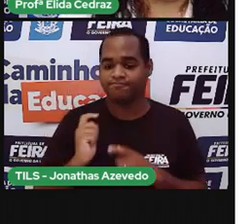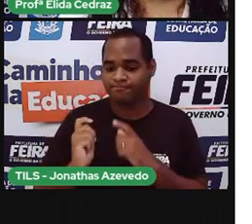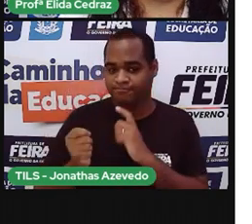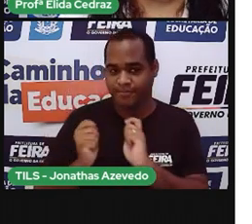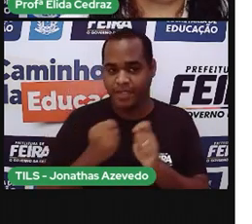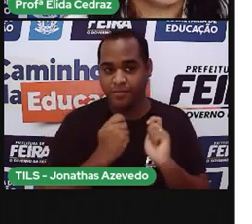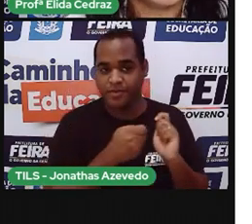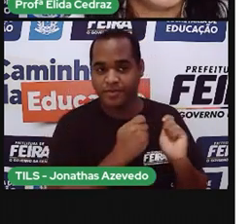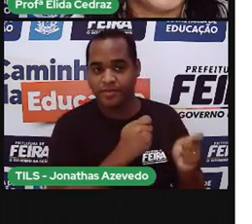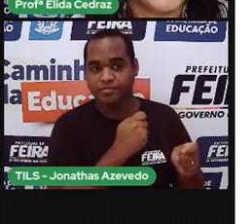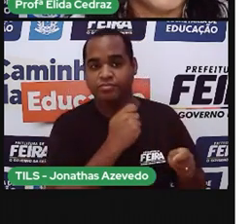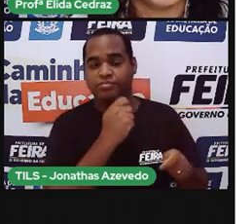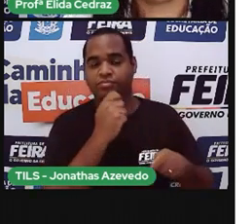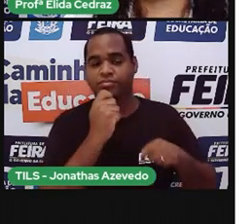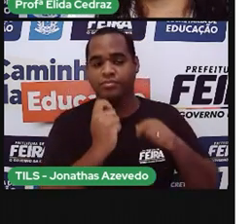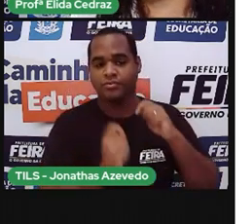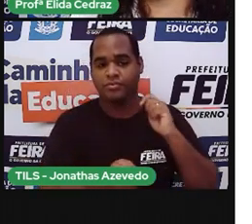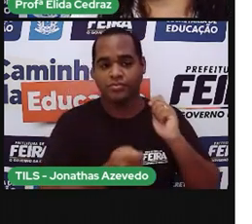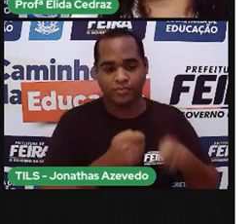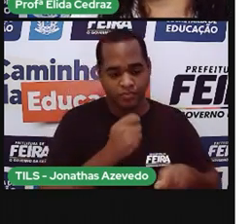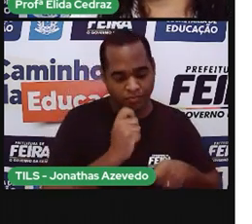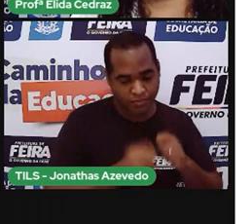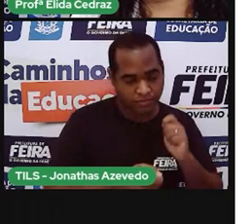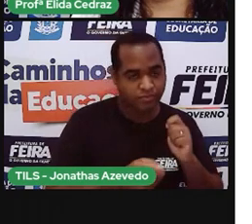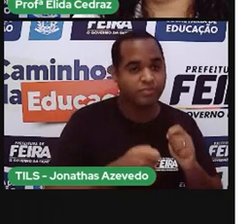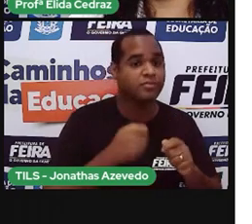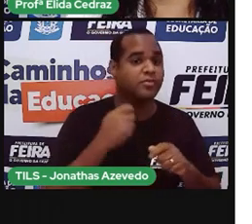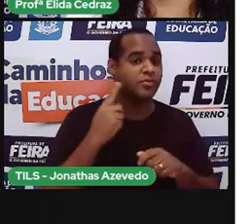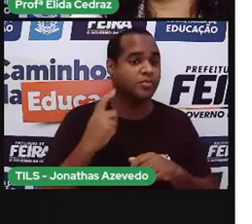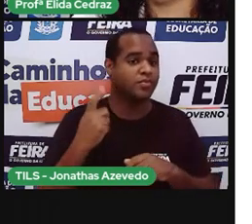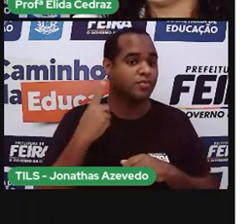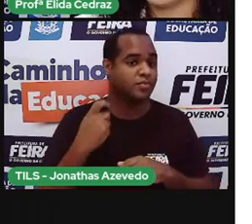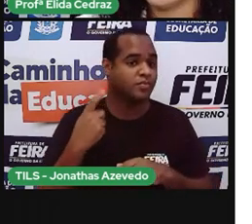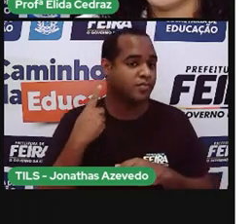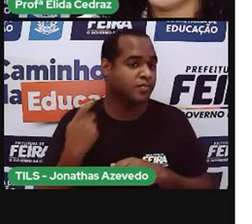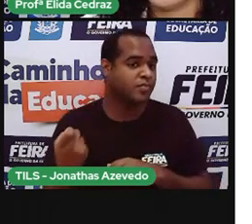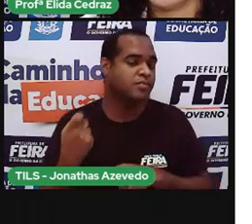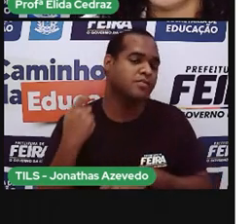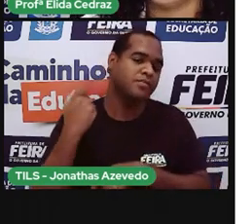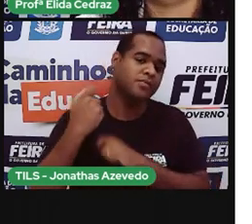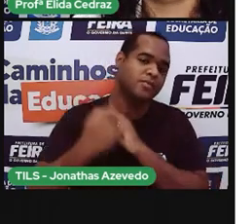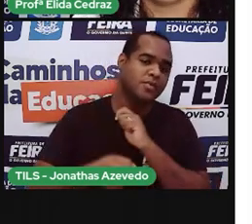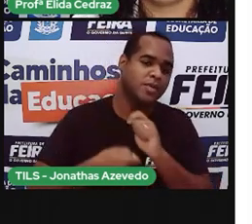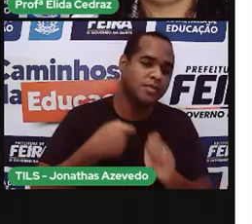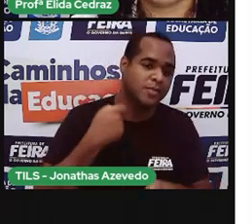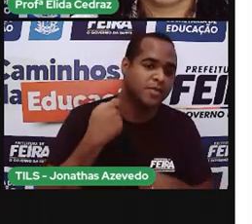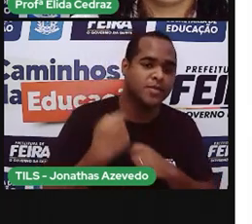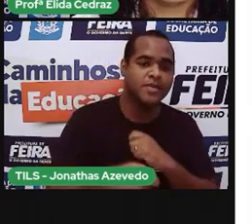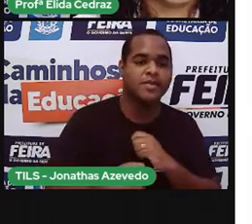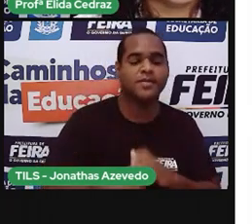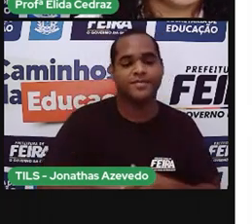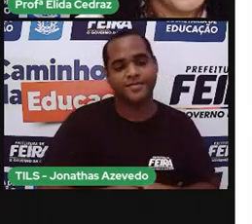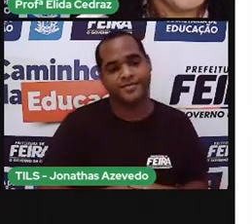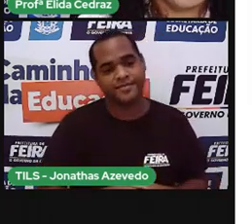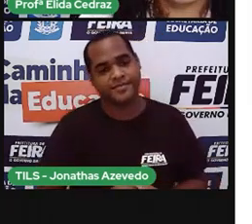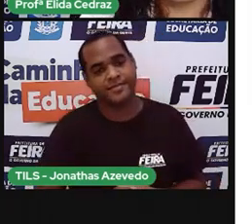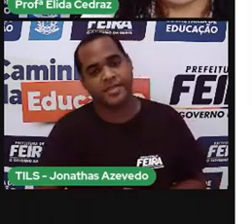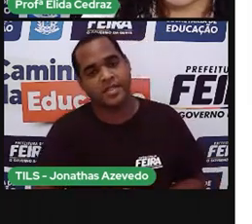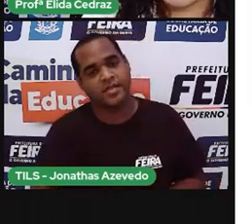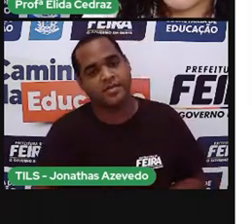tamborzinho. Tum, tum, tum, tamborzinho. Tum, tum, tum,